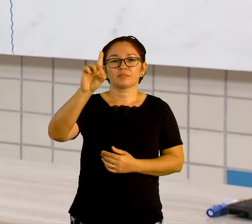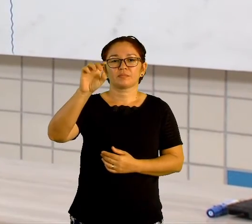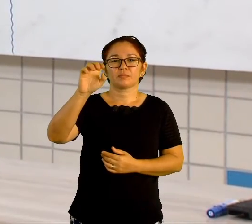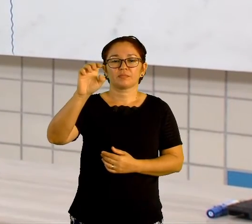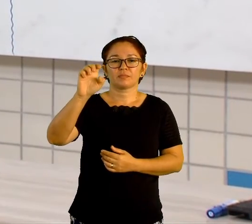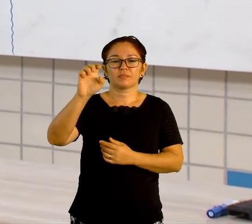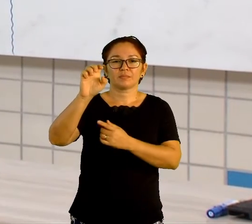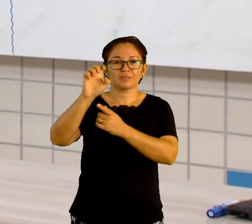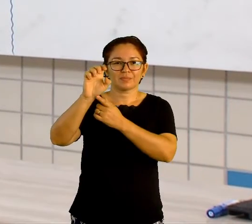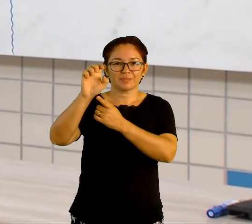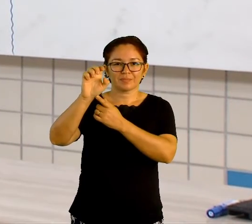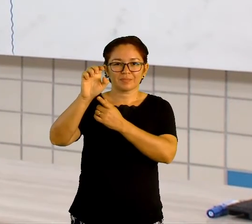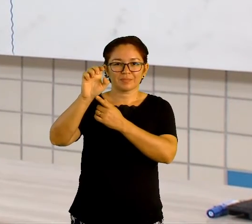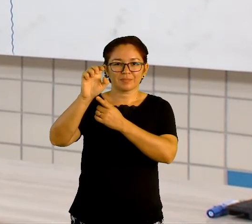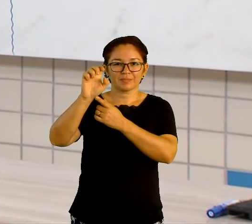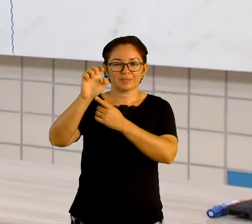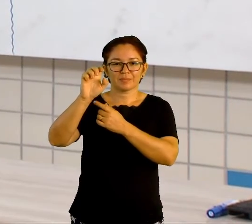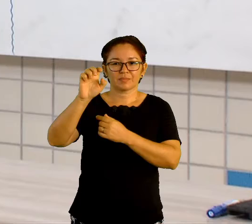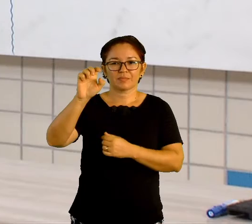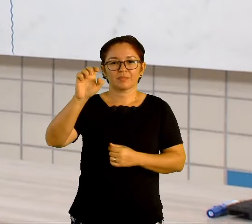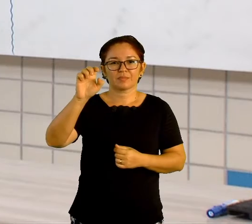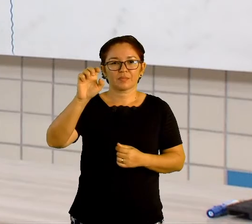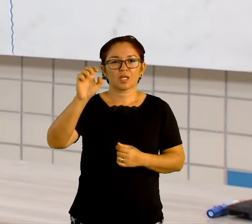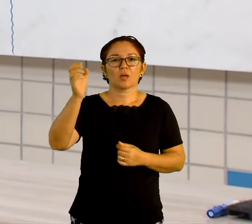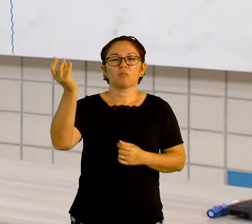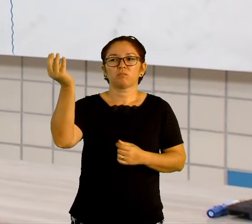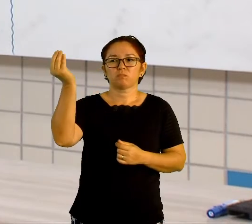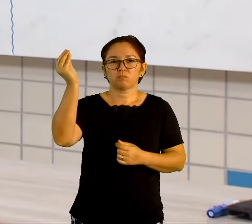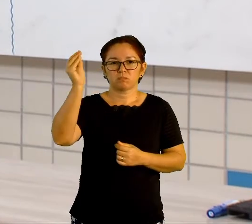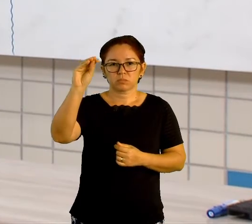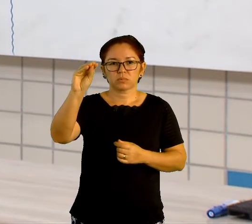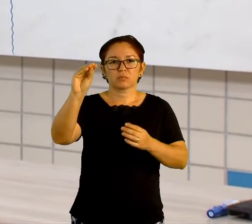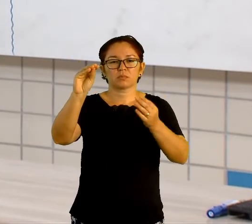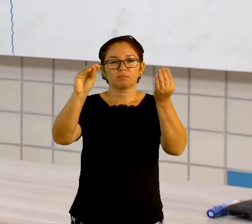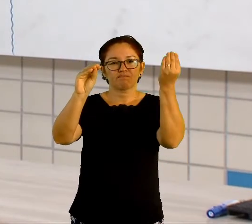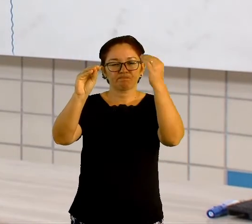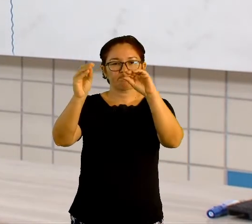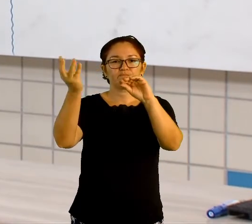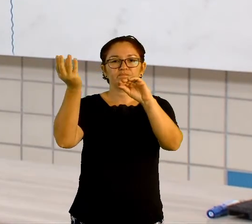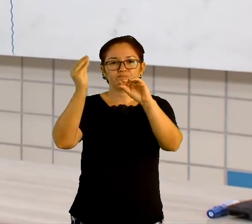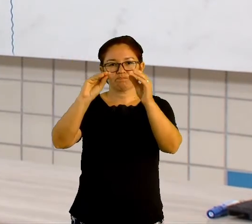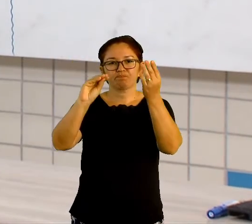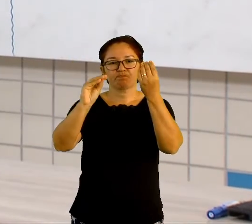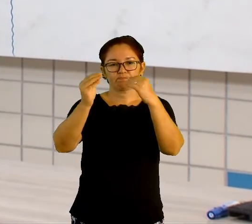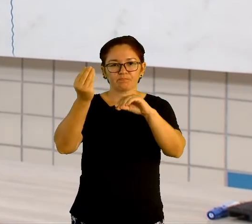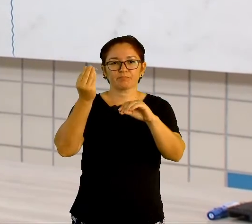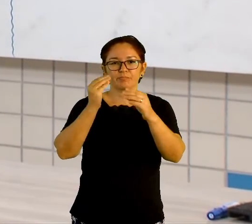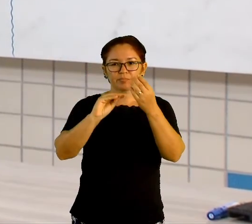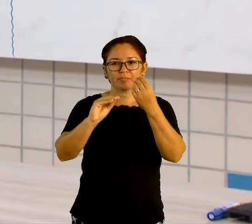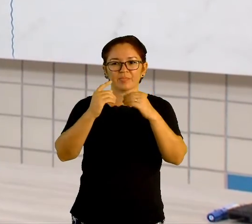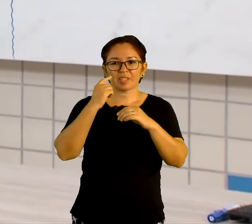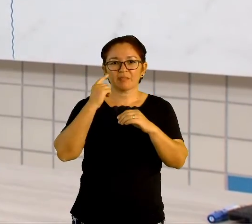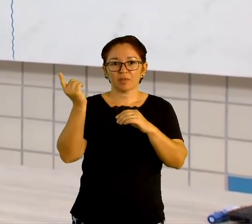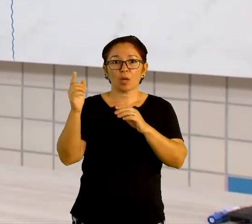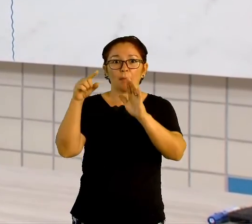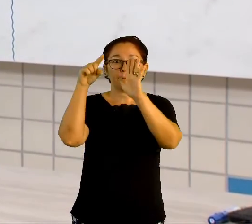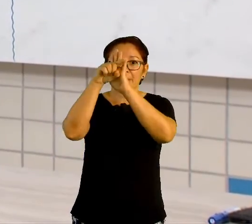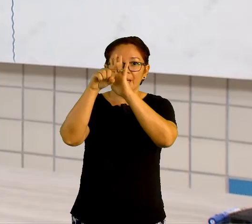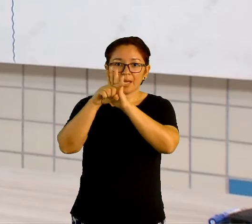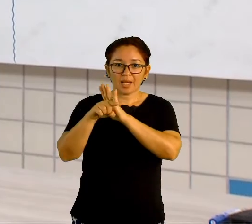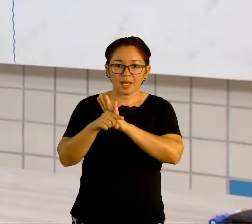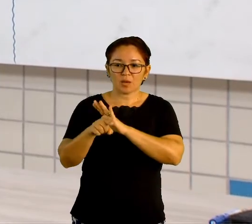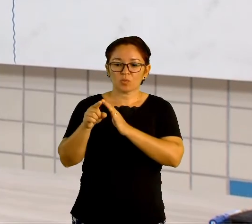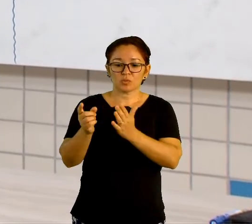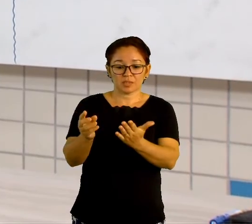eu vou conseguir colocar esses questionamentos lá e conseguir extrair uma resposta para cada